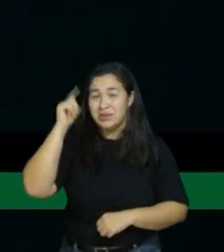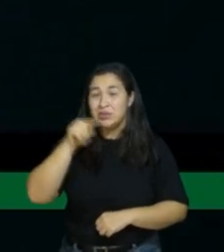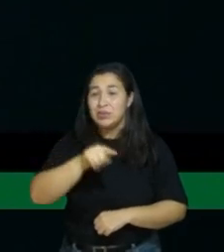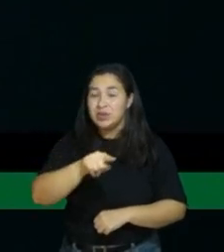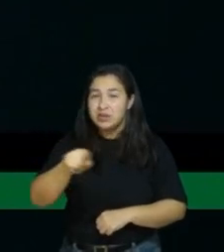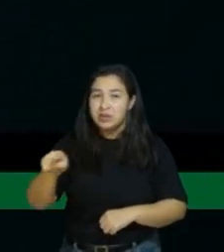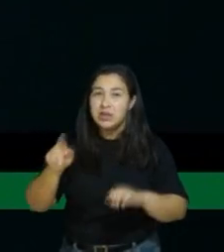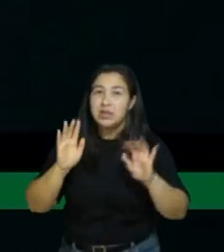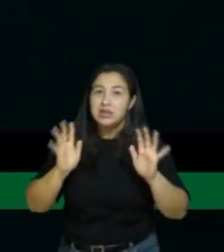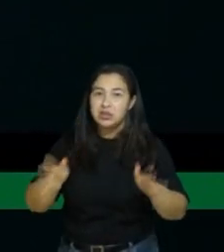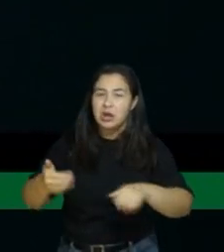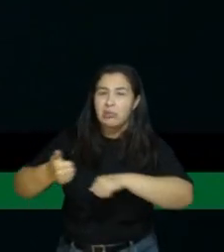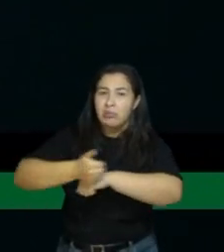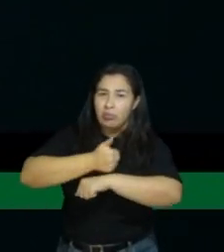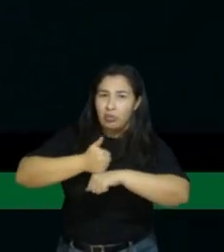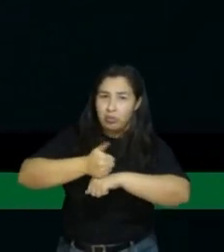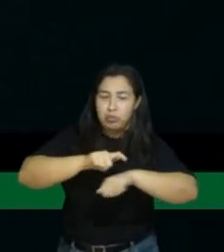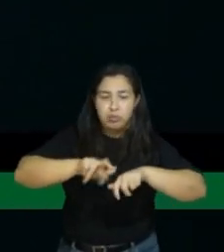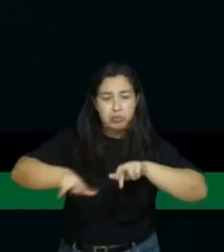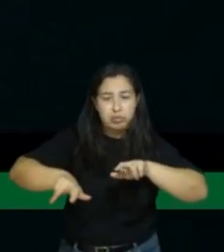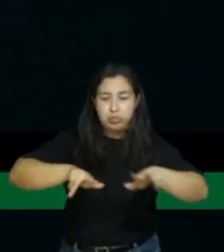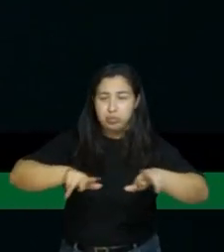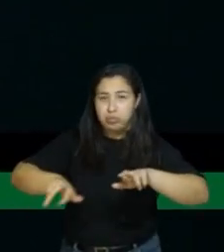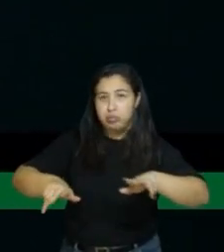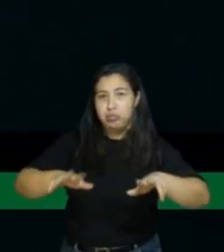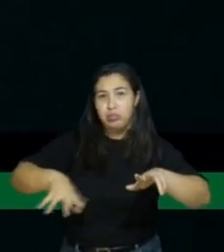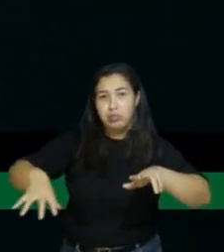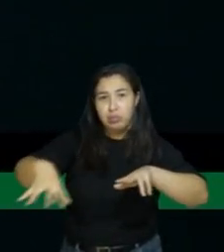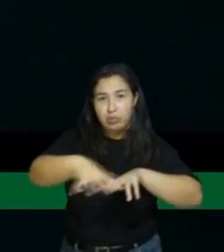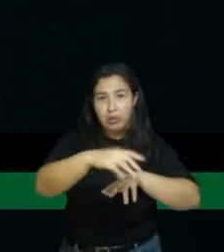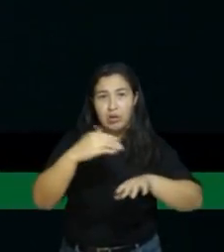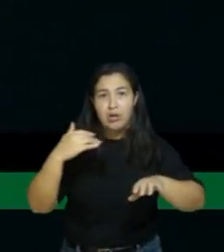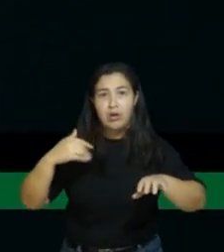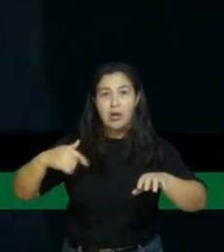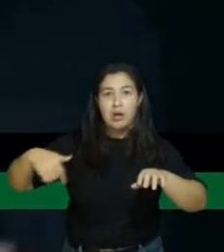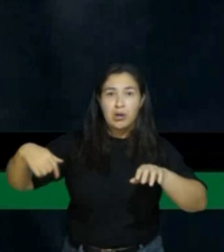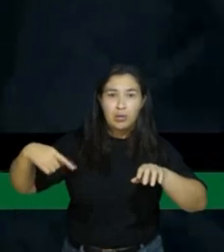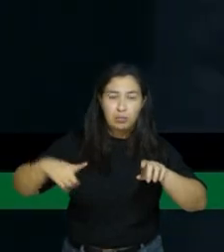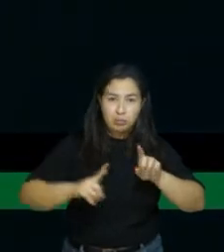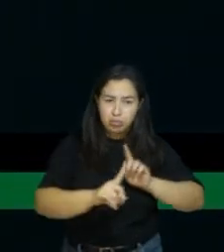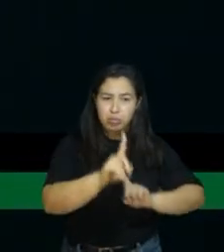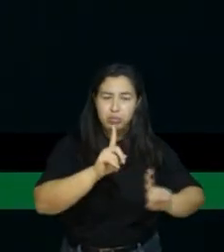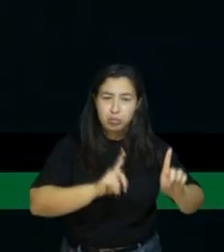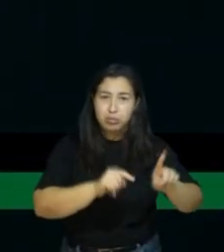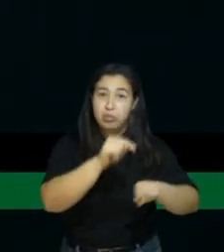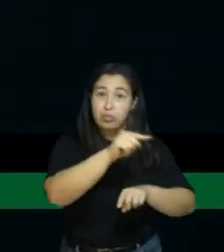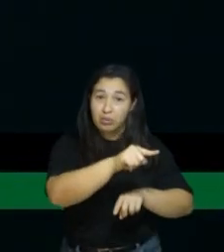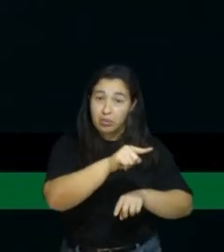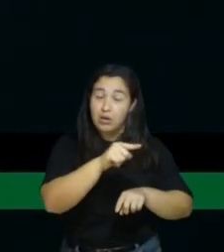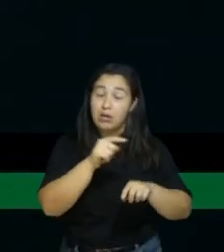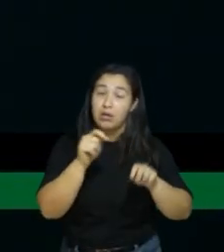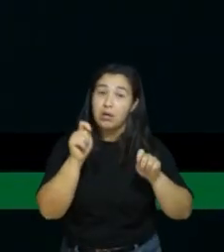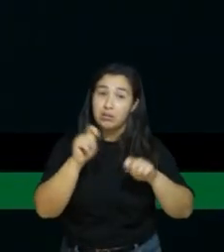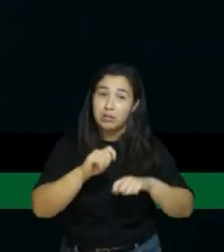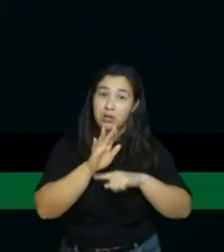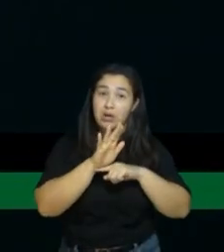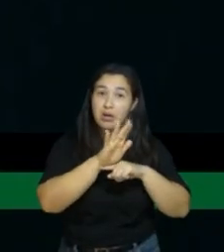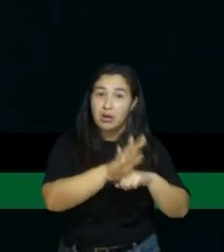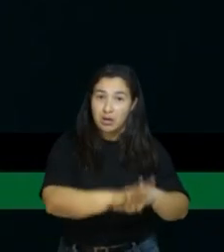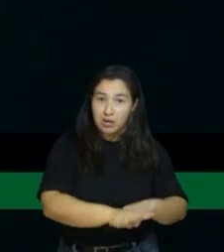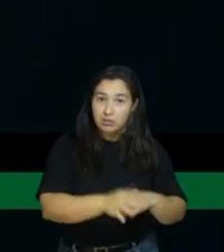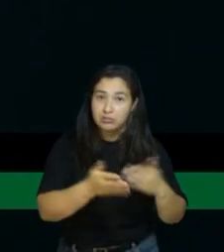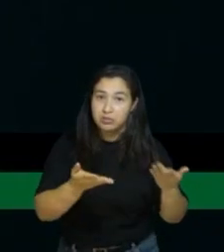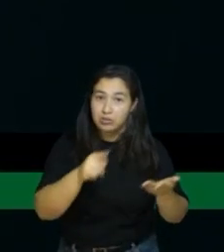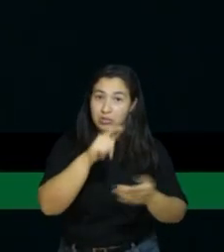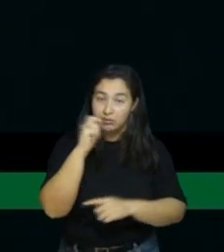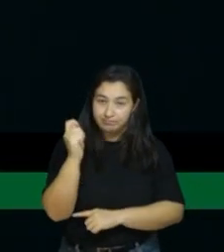profissionais das diferentes áreas enviadas pelo Governo Federal para atuar nessa situação